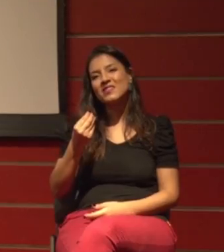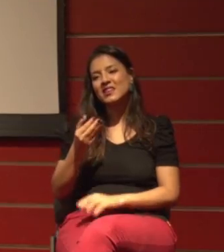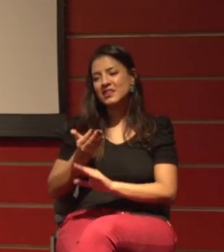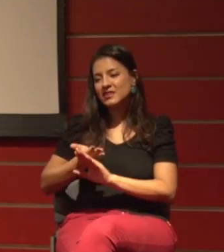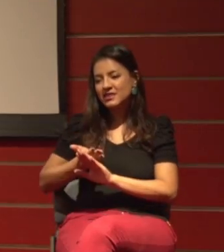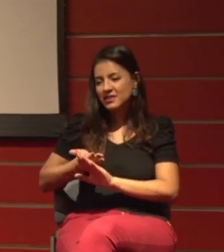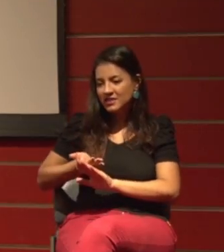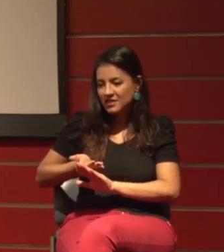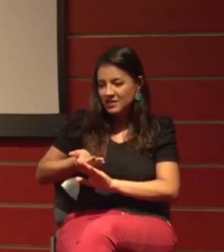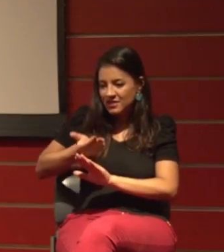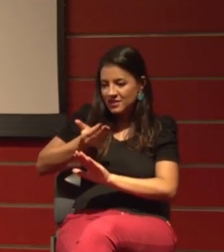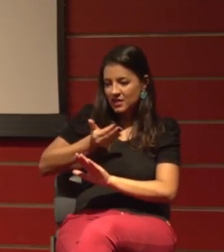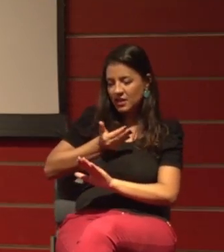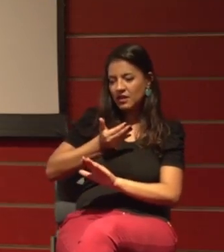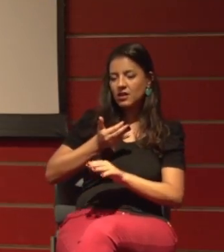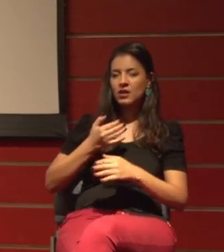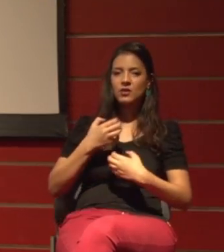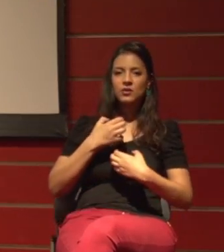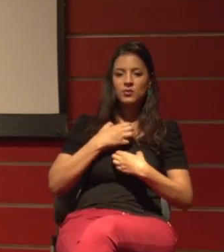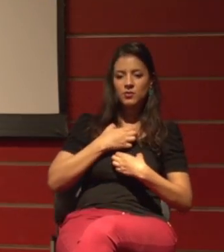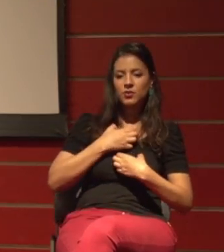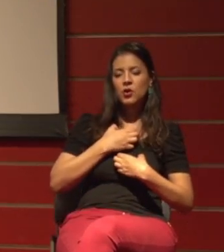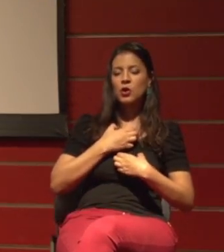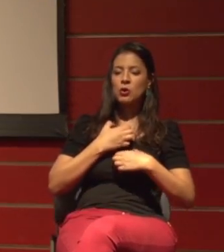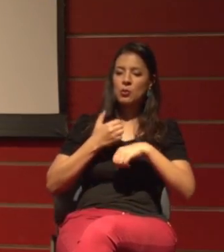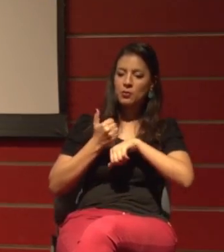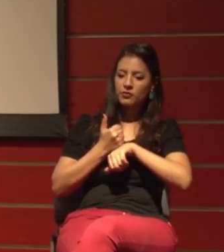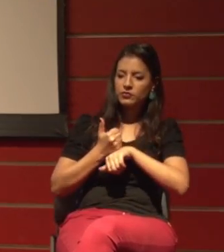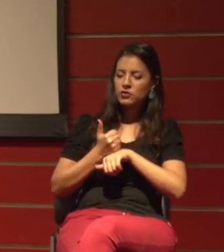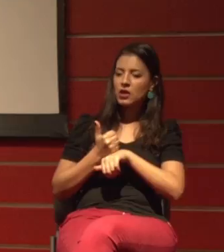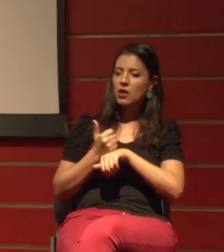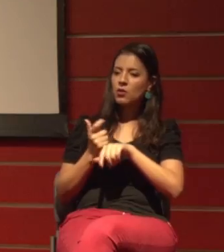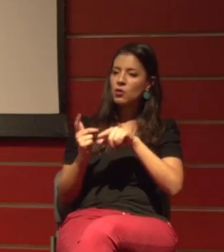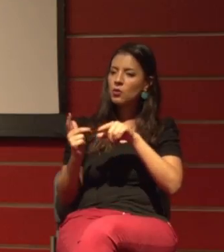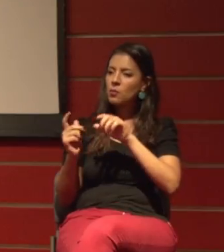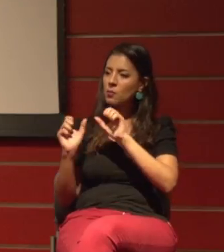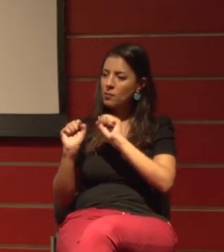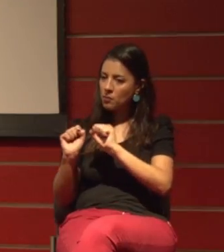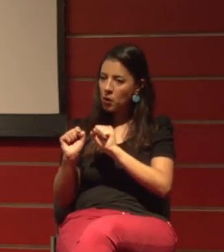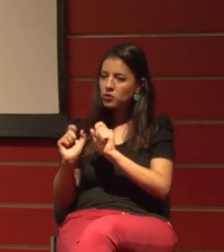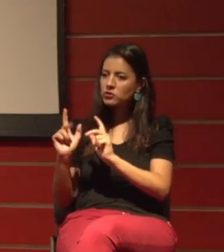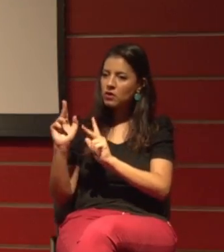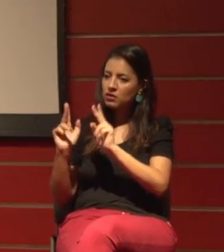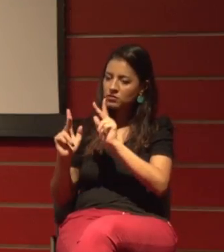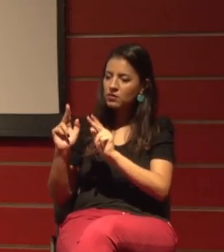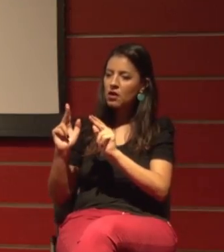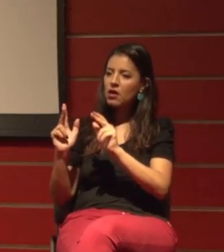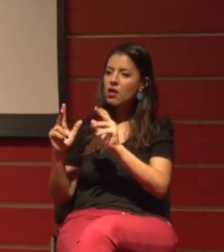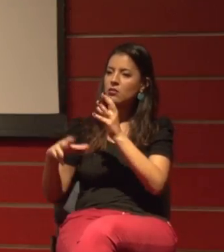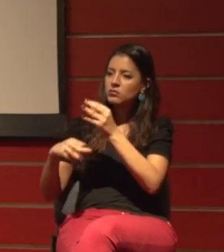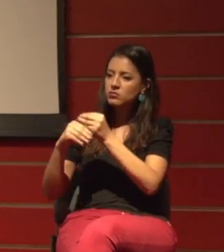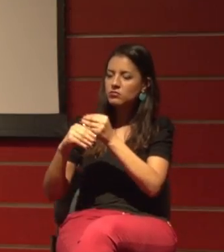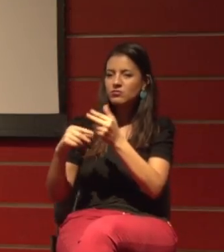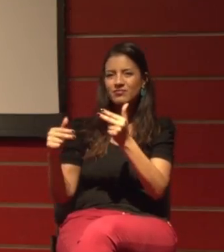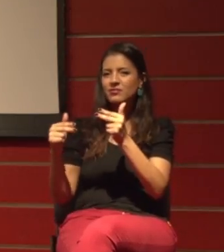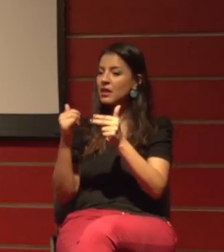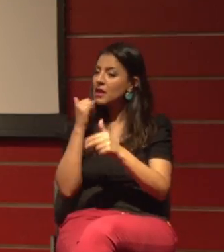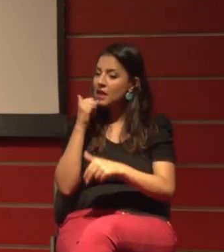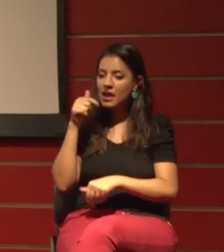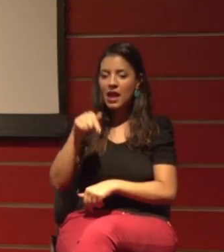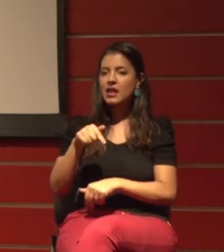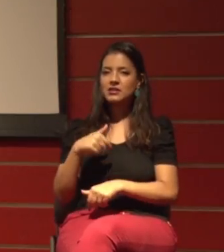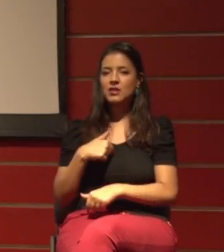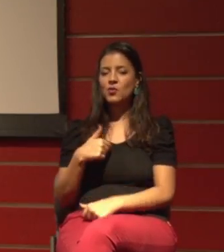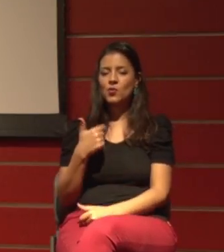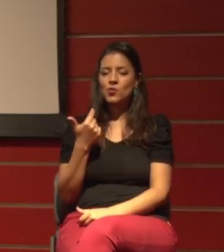suficiente para escolher o que pode ser cortado o que não deve ser cortado que vai ser acrescentado ou tudo não nessa obra né